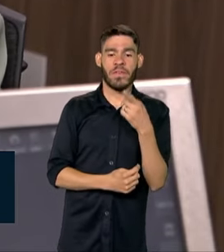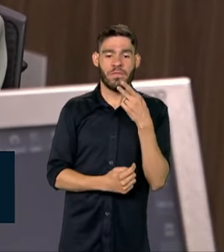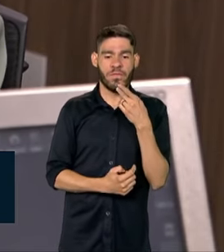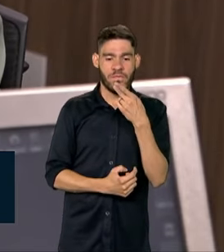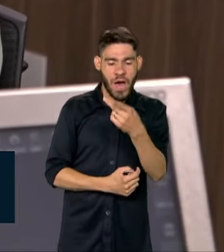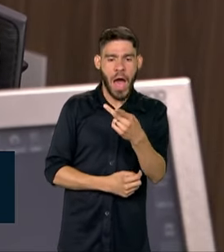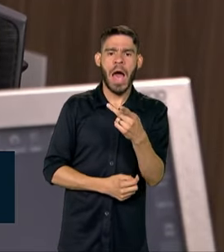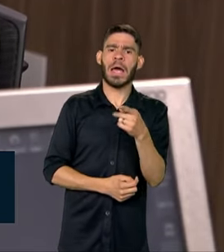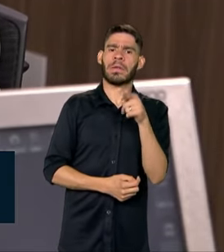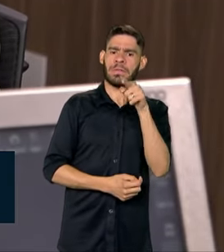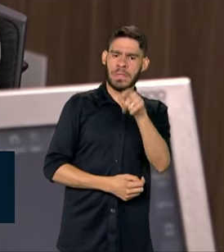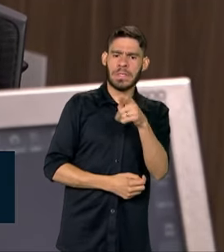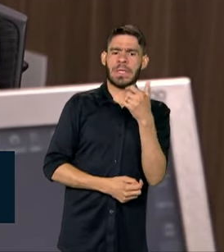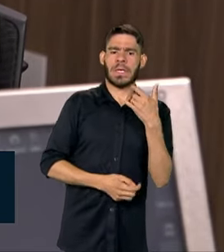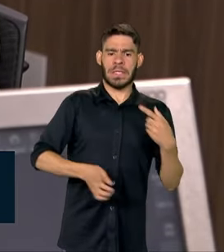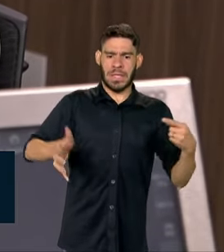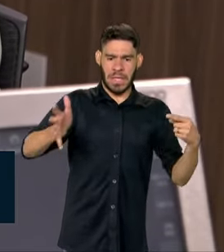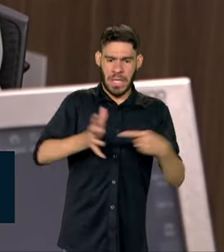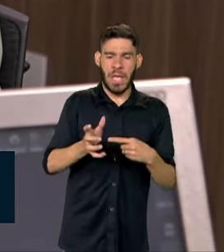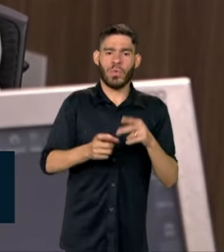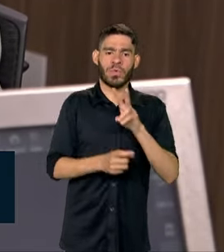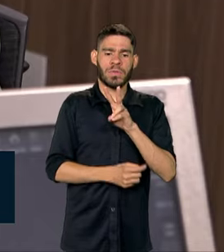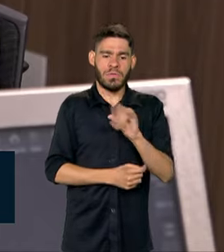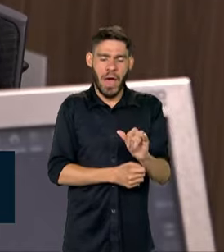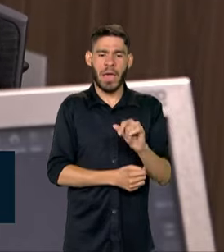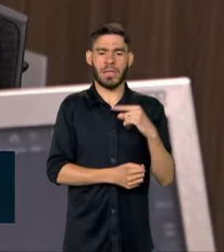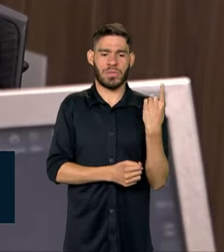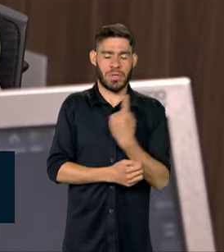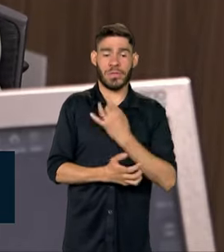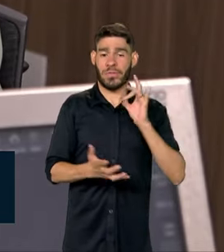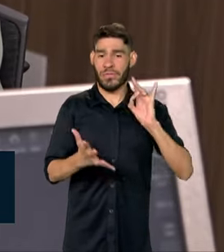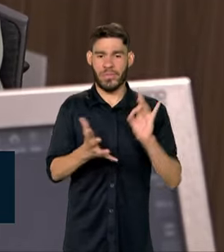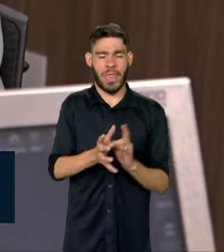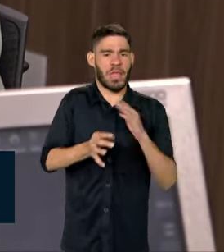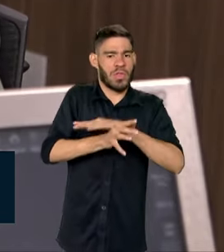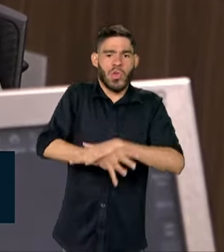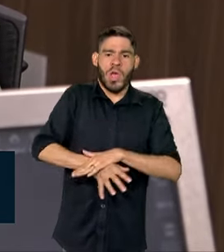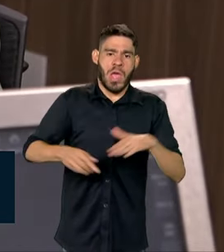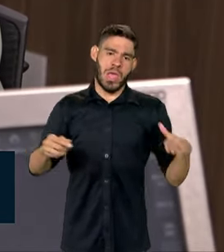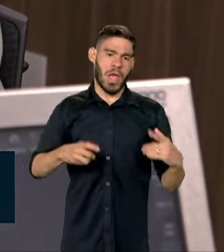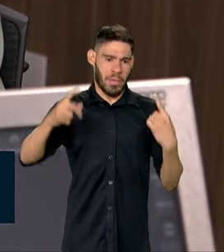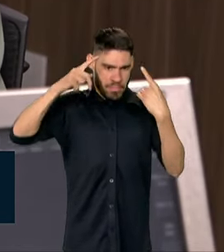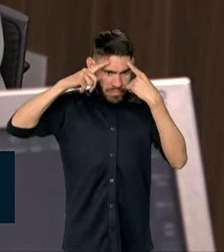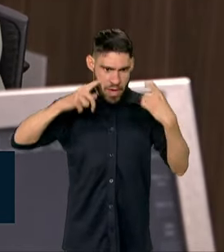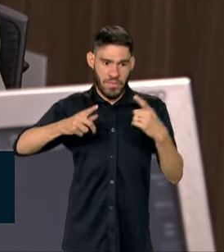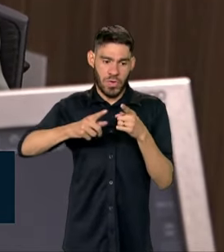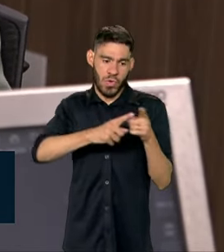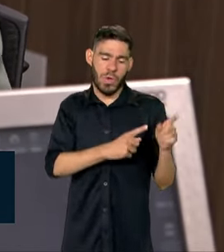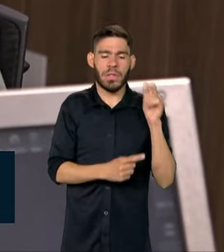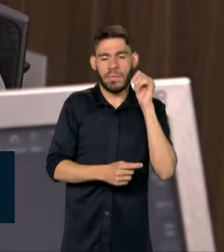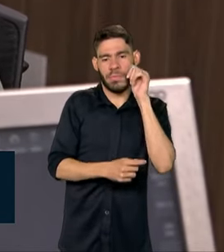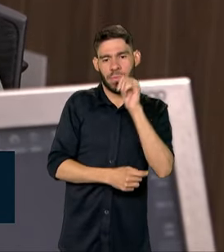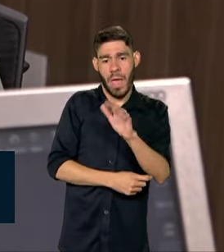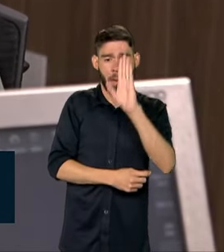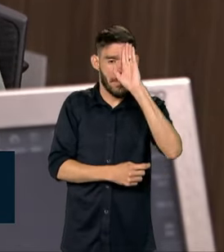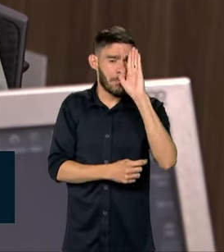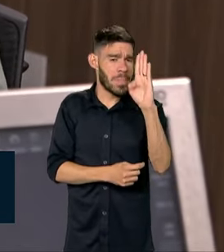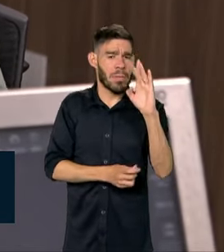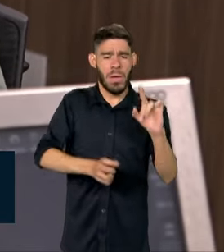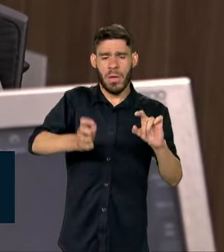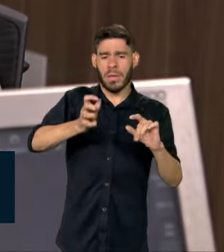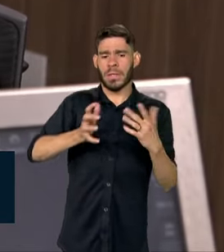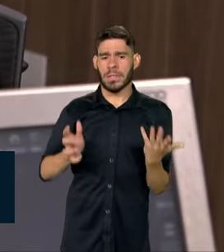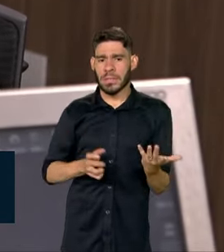seu posicionamento vai fazer com que a gente, de fato, acabe com a violência contra as mulheres, mas